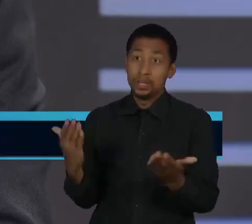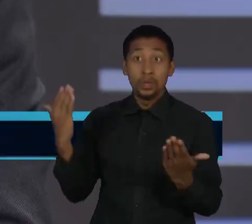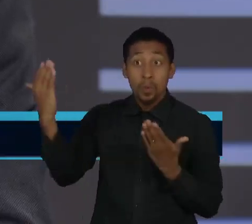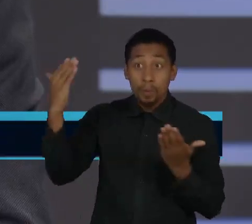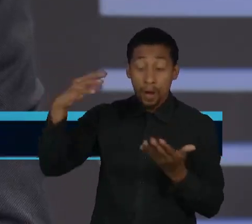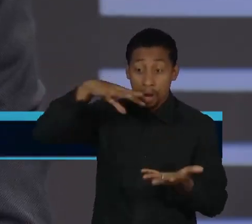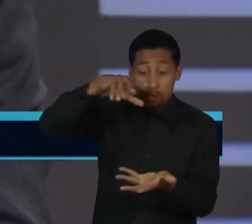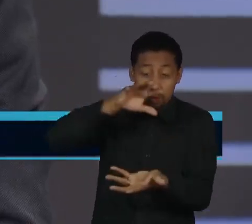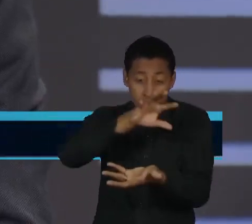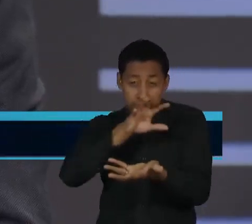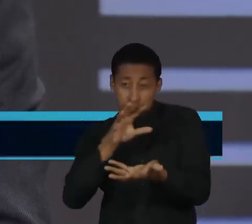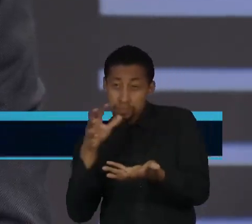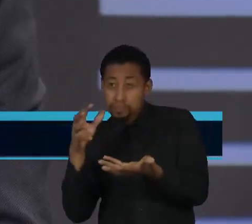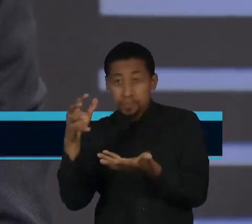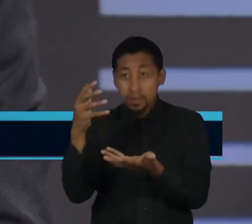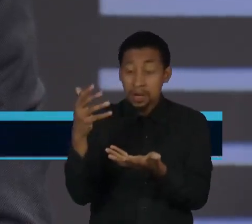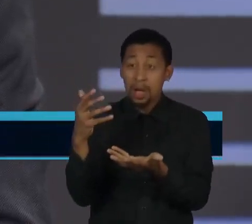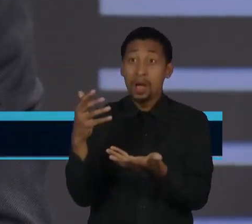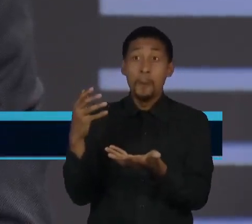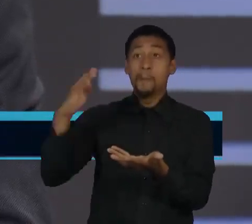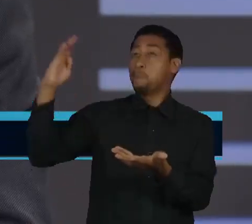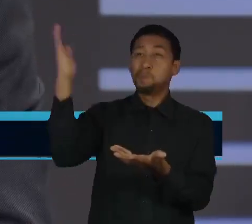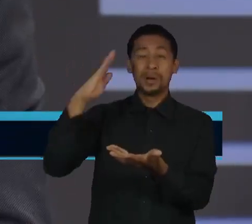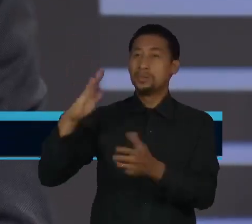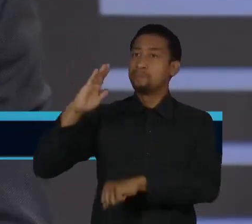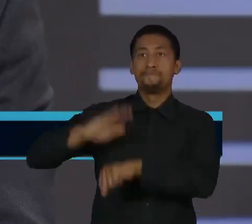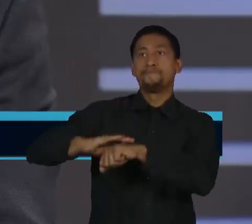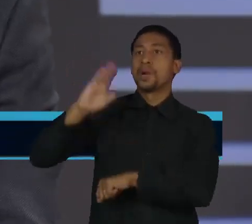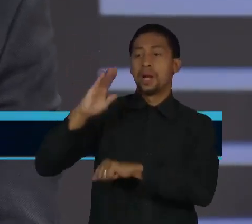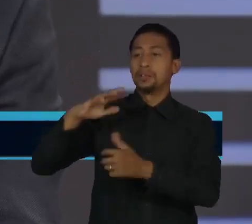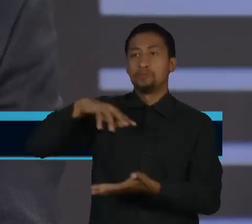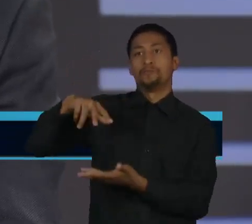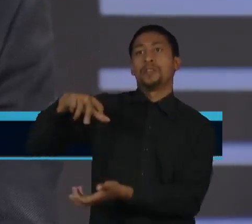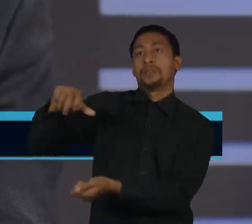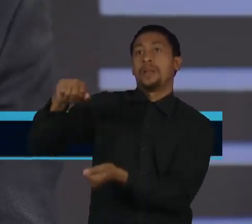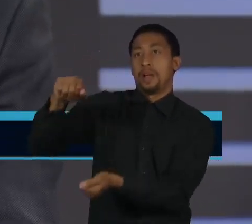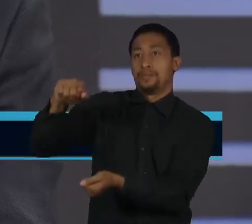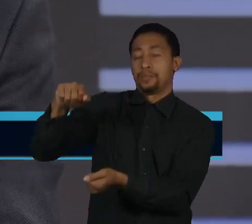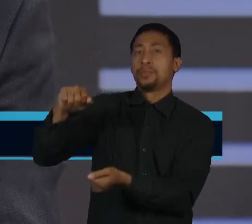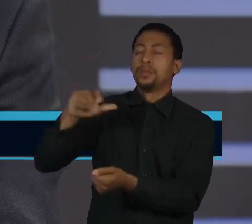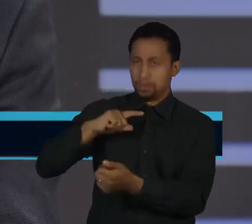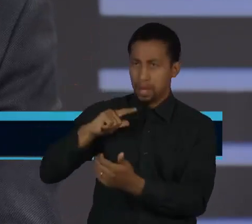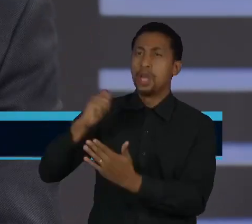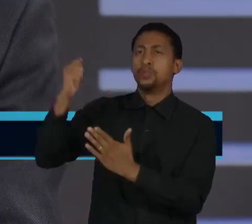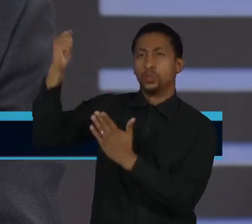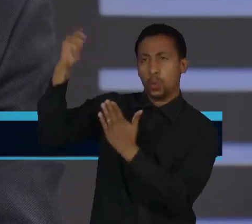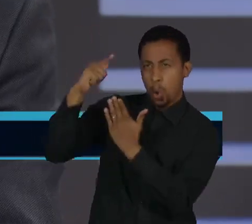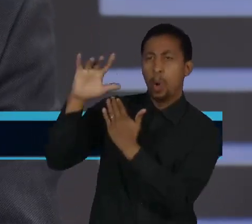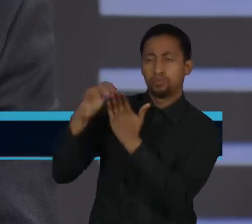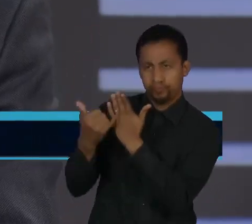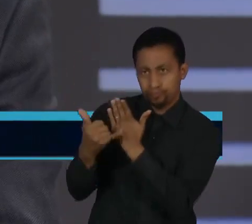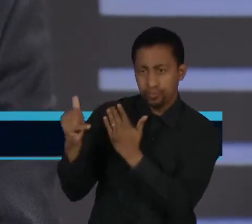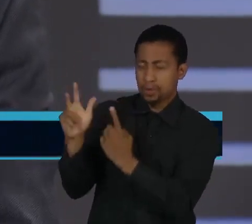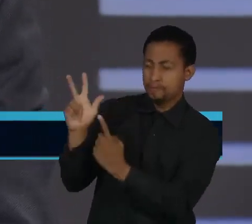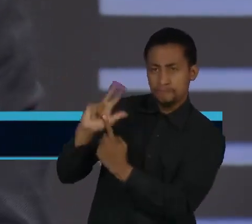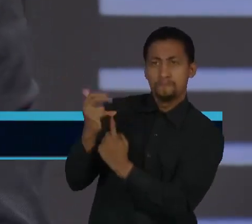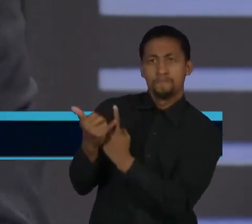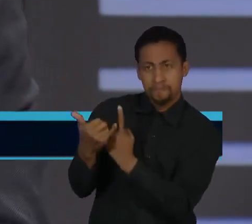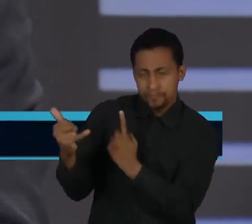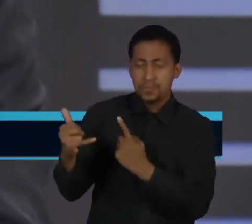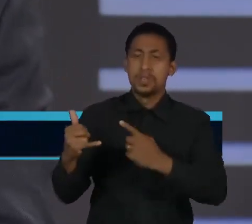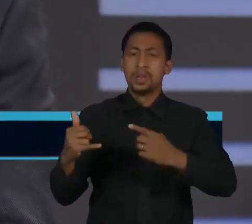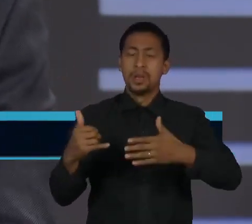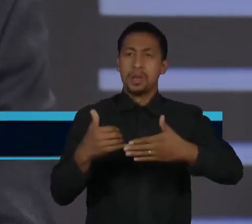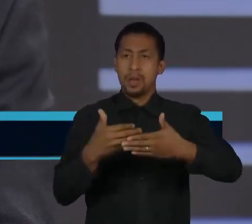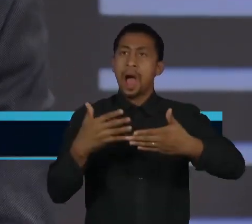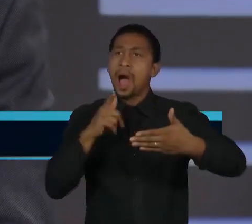hidráulica, solar, eólica e biomassa. Quando você olha essa matriz, na hora que você pega a matriz energia geral,